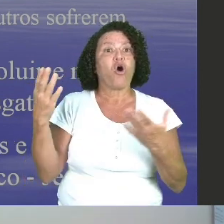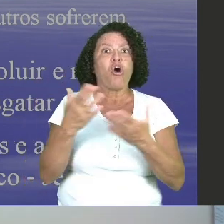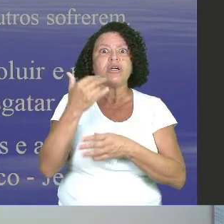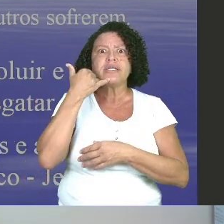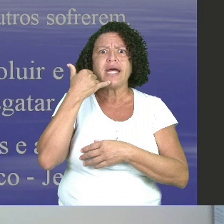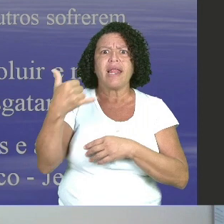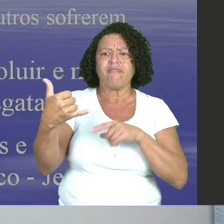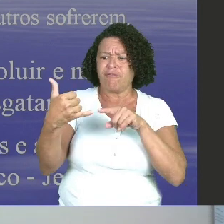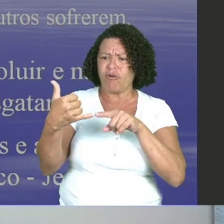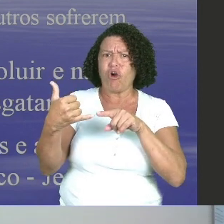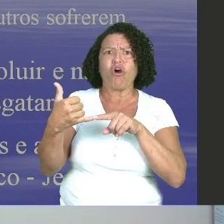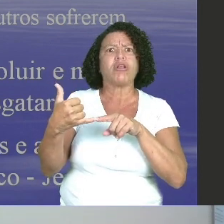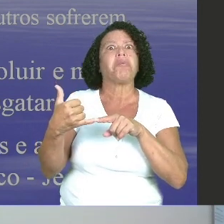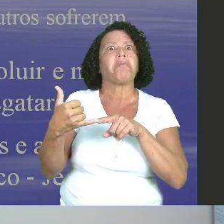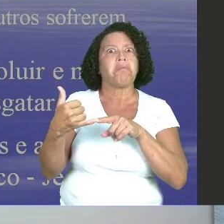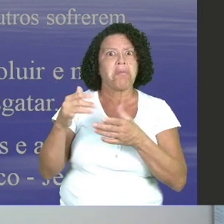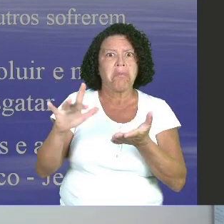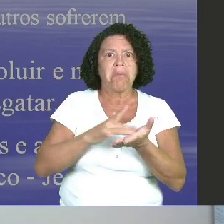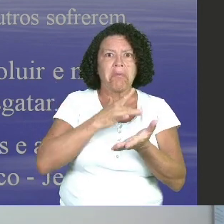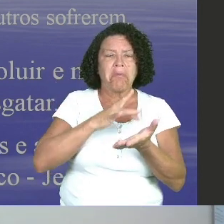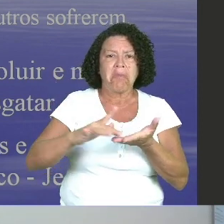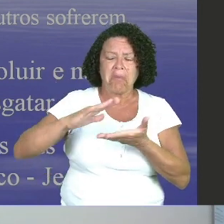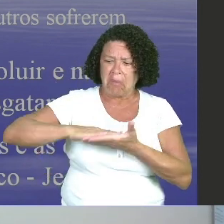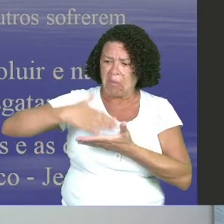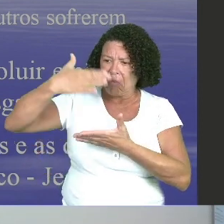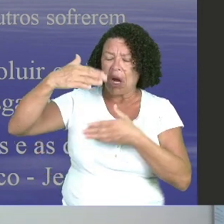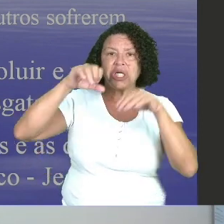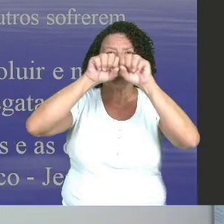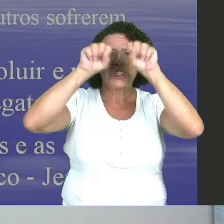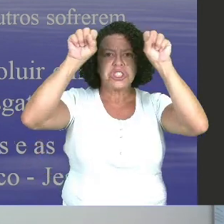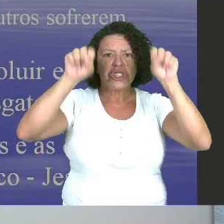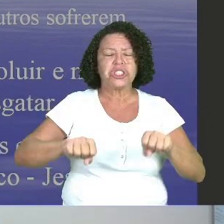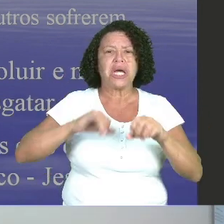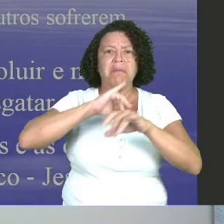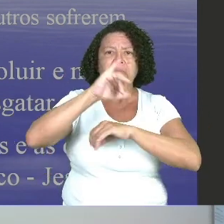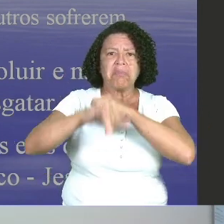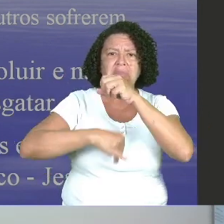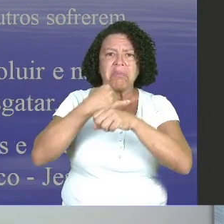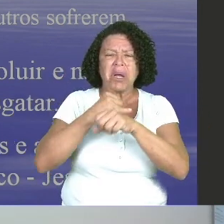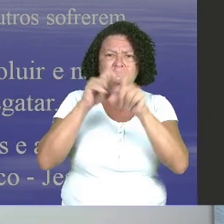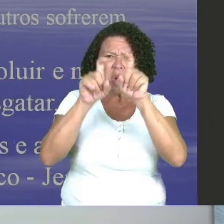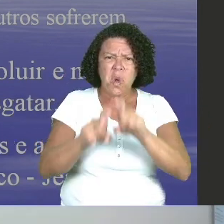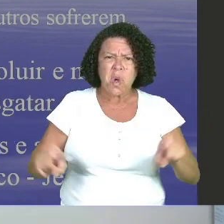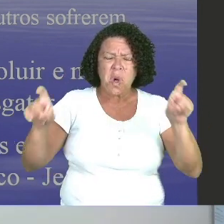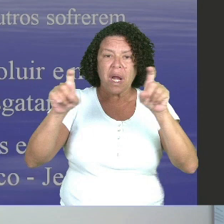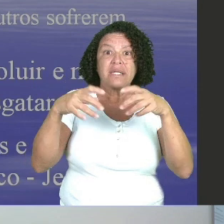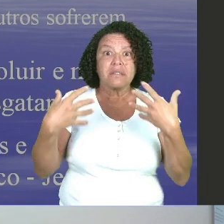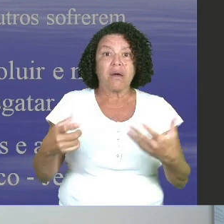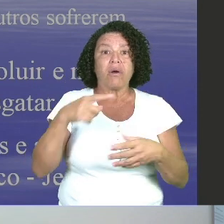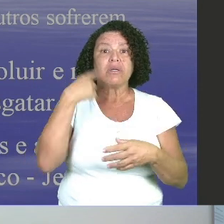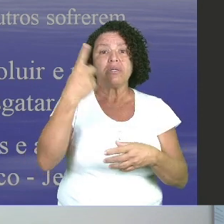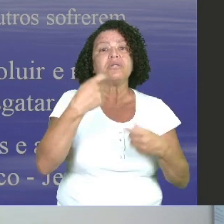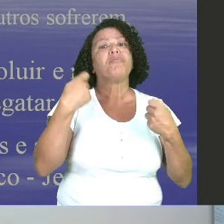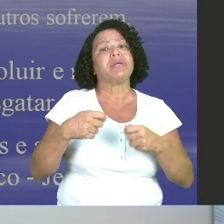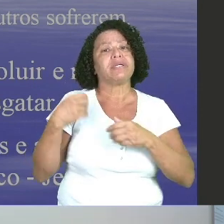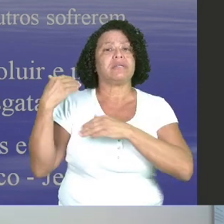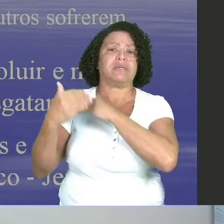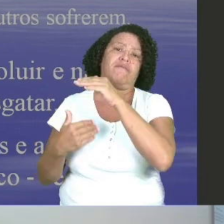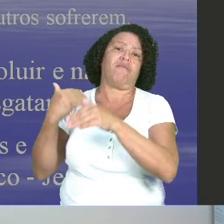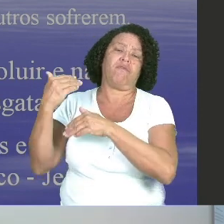smartphone, laptop, sistemas informatizados. Nós precisamos nos